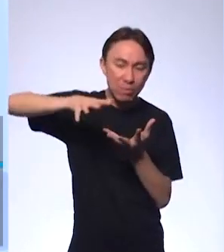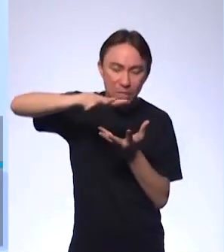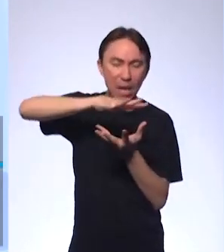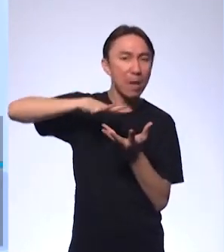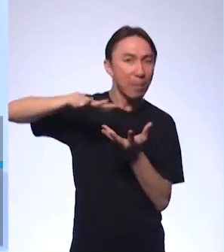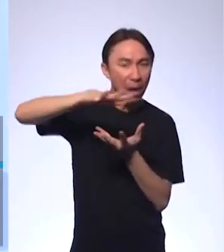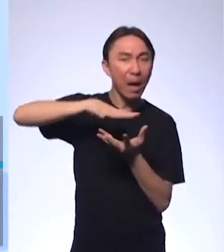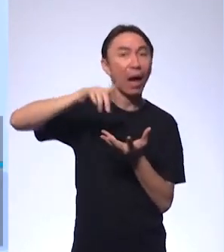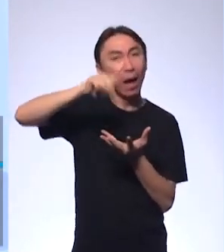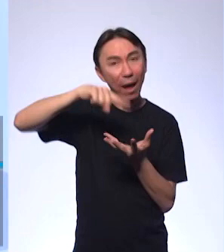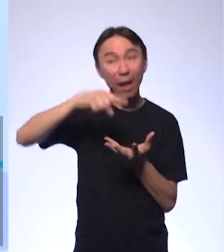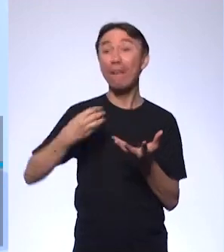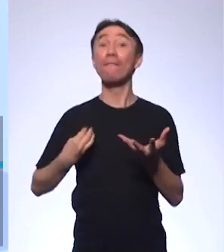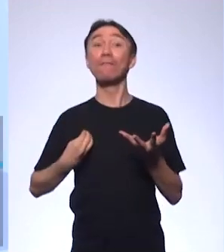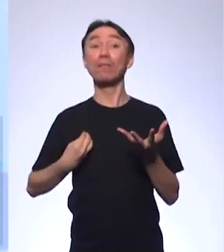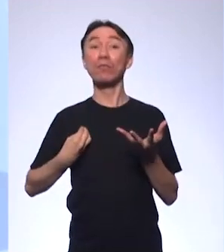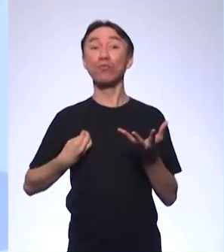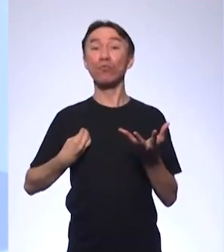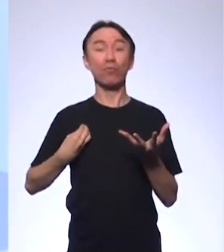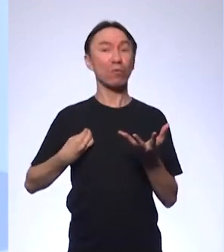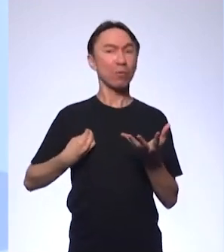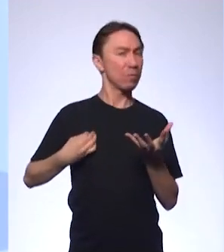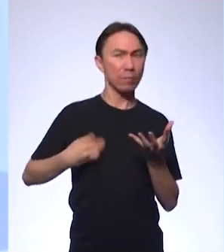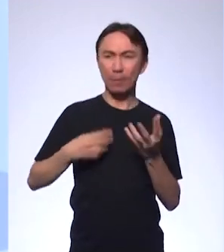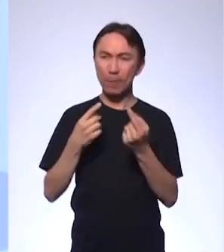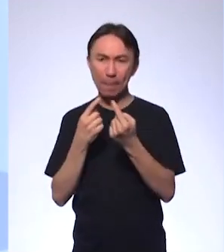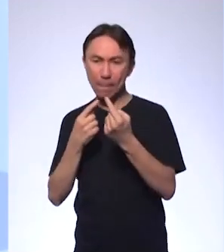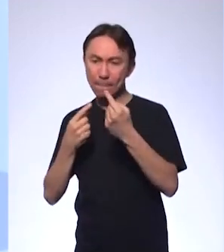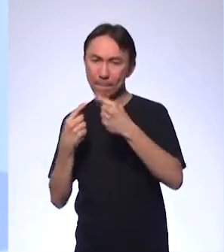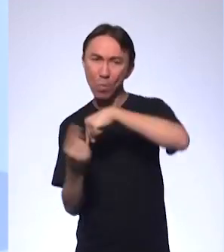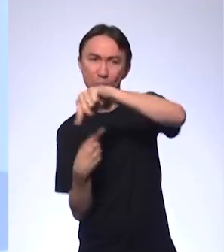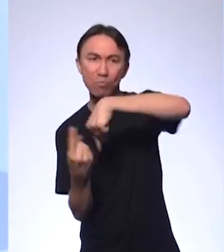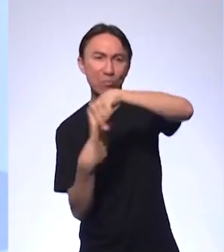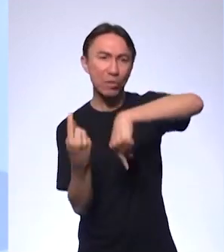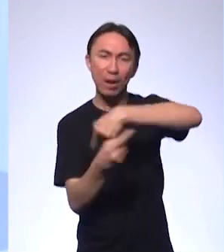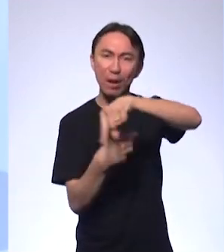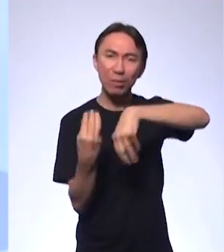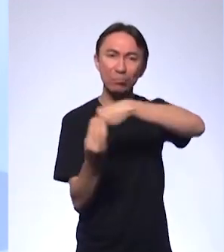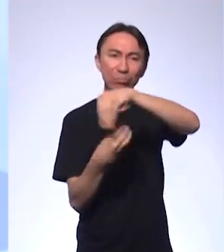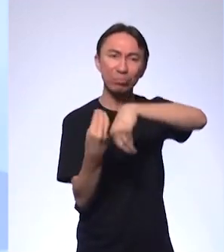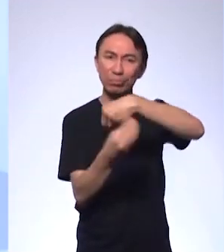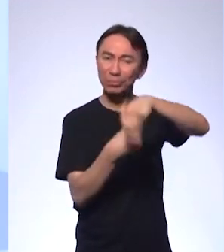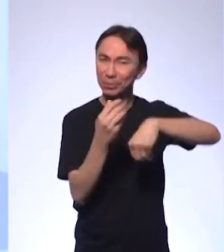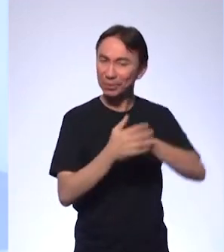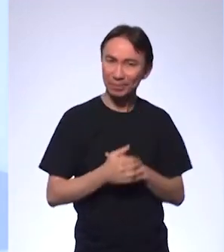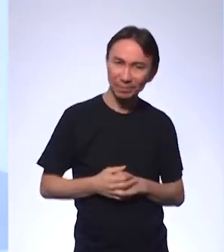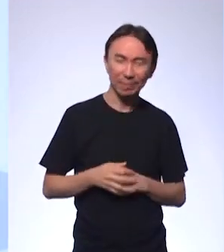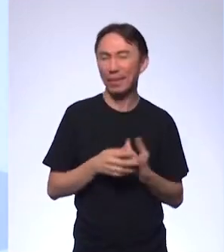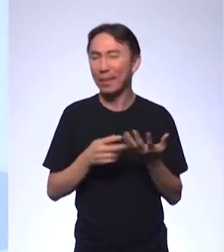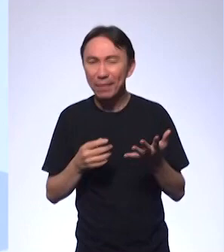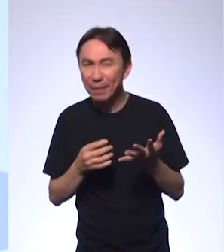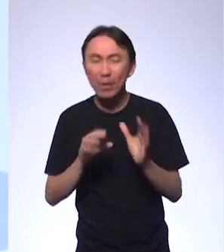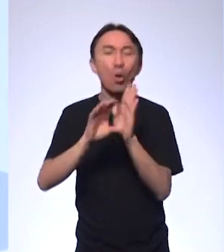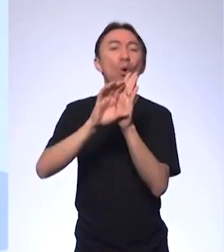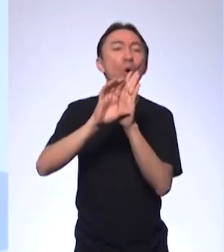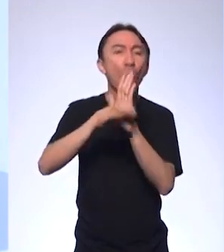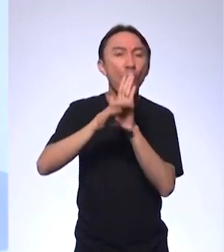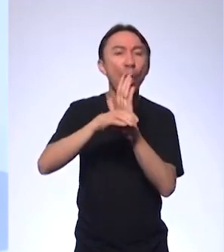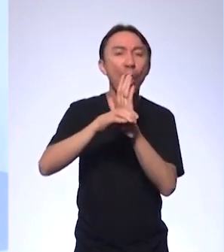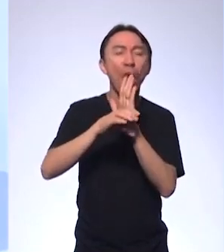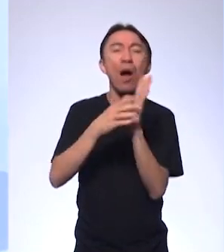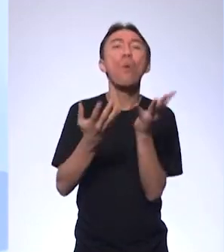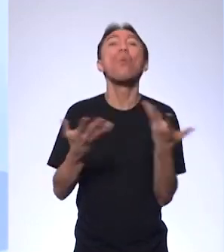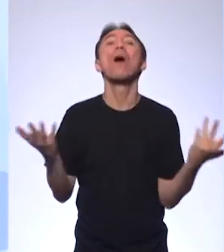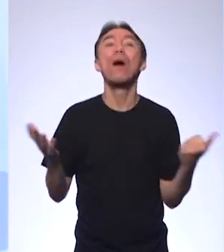seres vivos. Né? Então, se a gente pensar, quando a gente fala, né, nesse conceito, a gente está relacionando